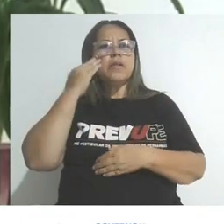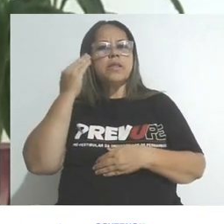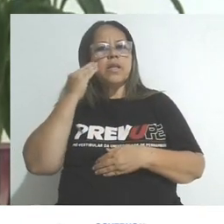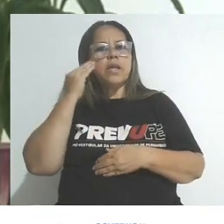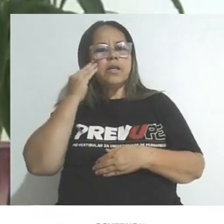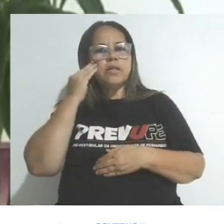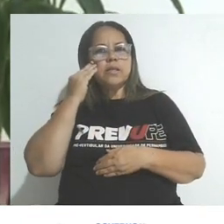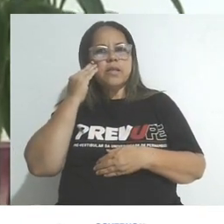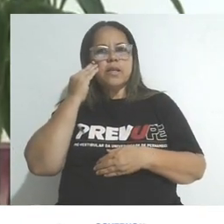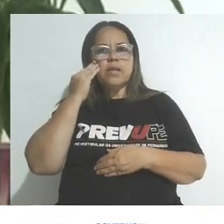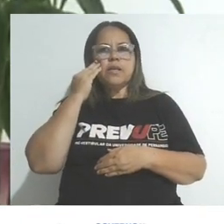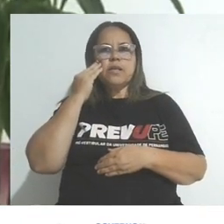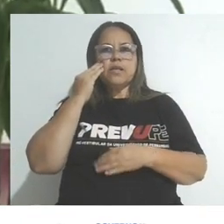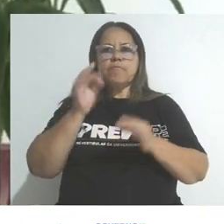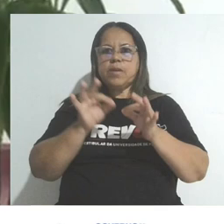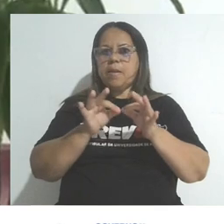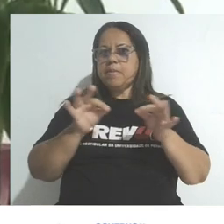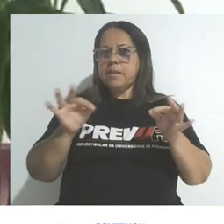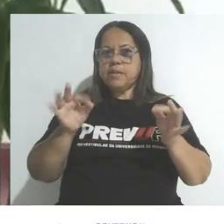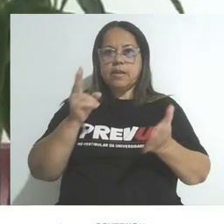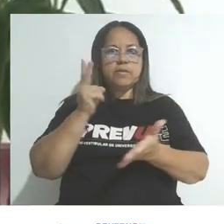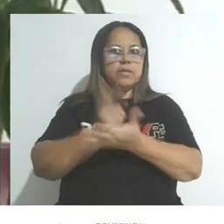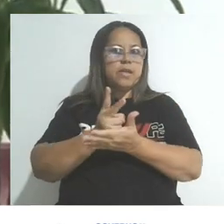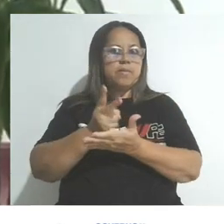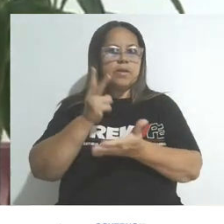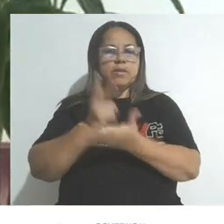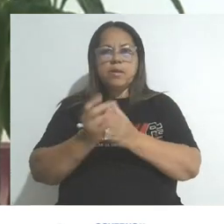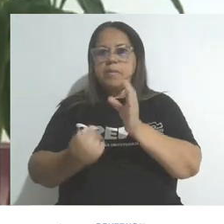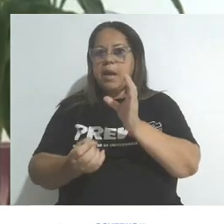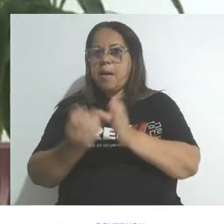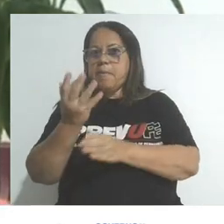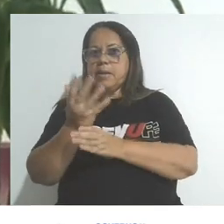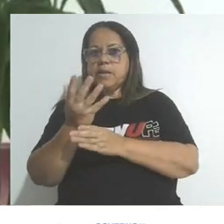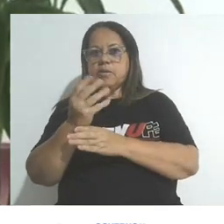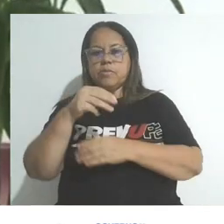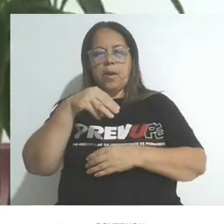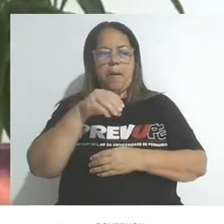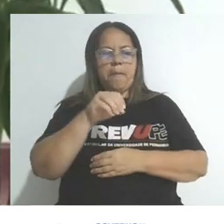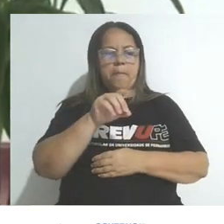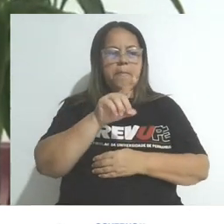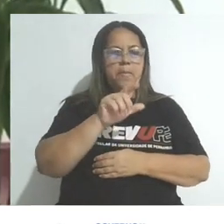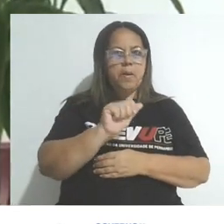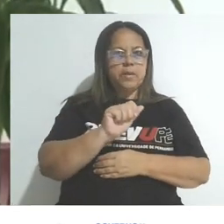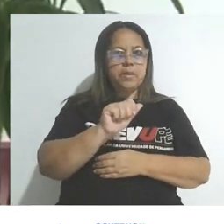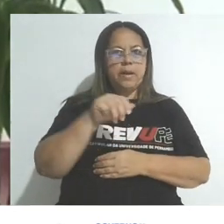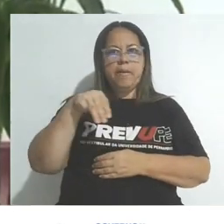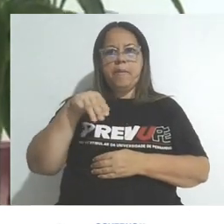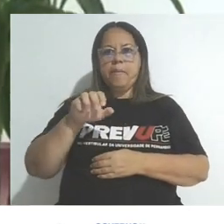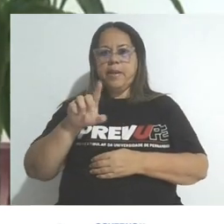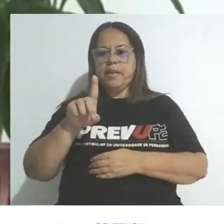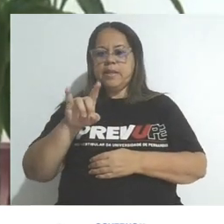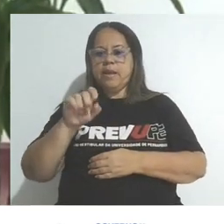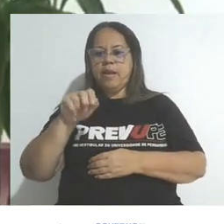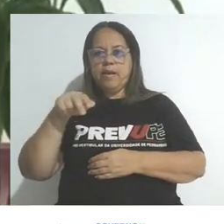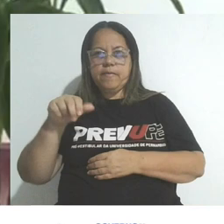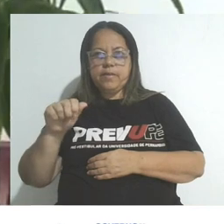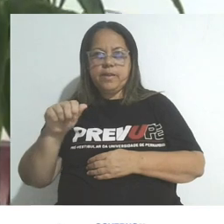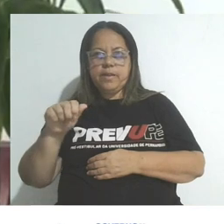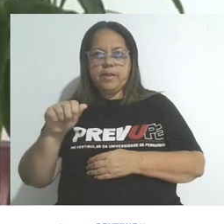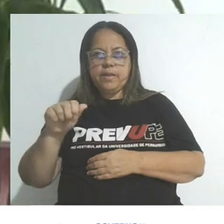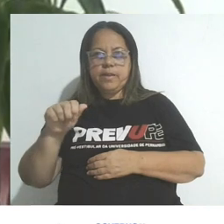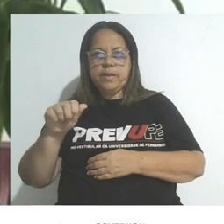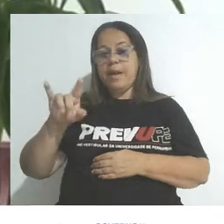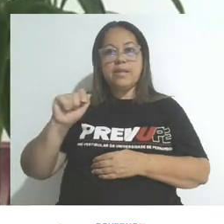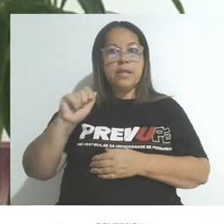as medidas centrais, elas sempre surgem, como é o caso da questão da moda mediana e média. Elas sempre